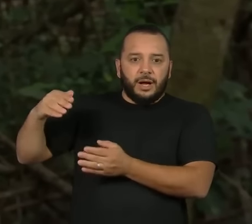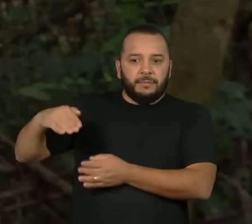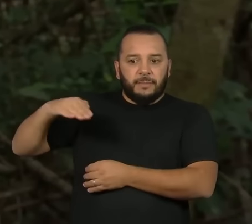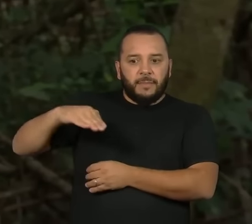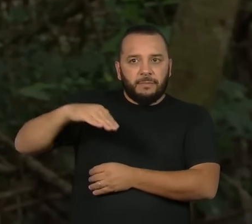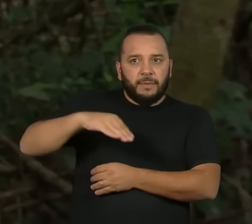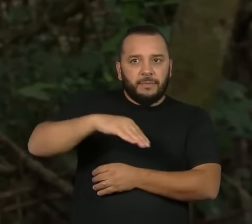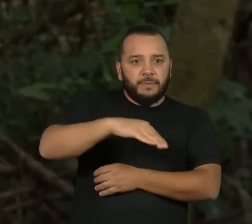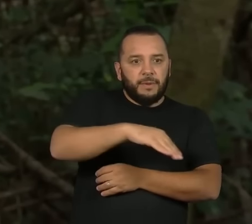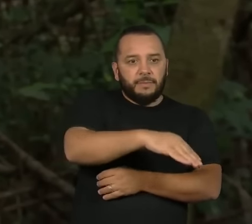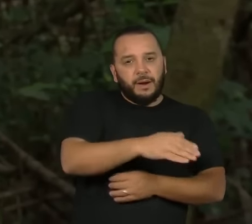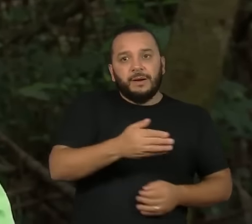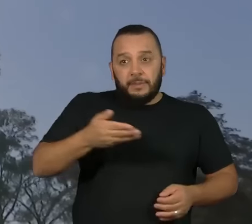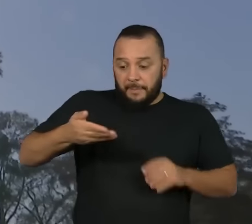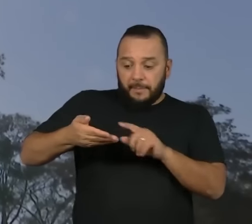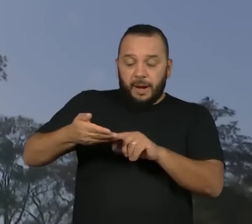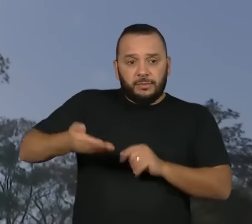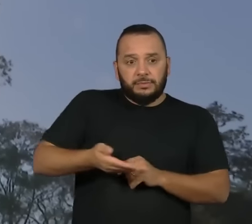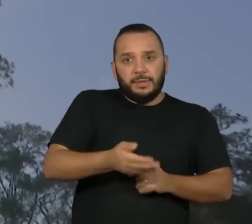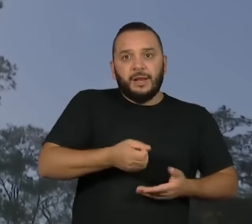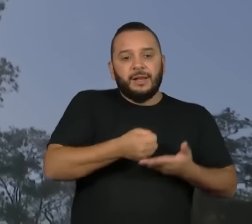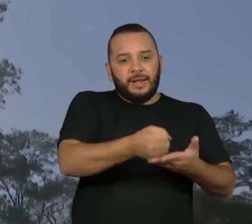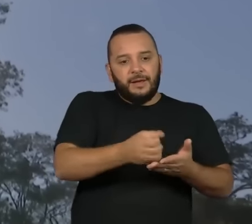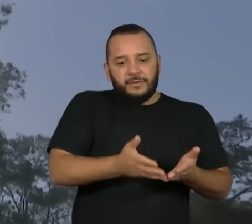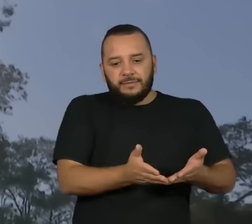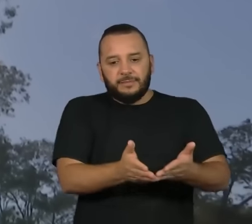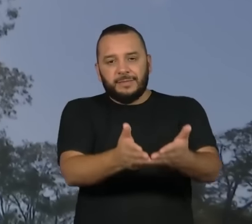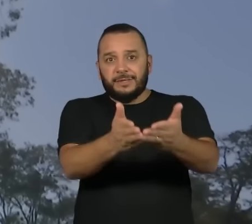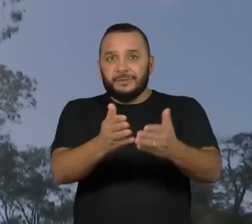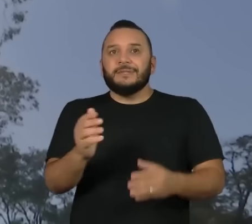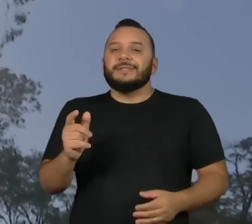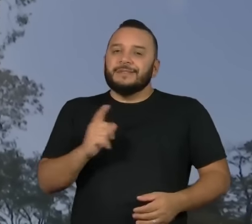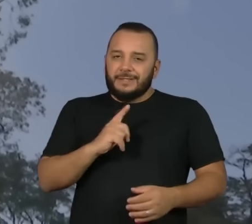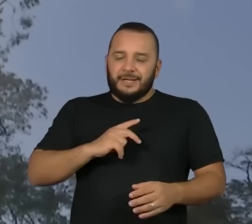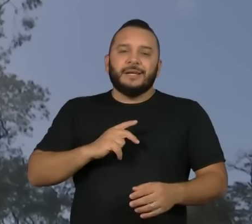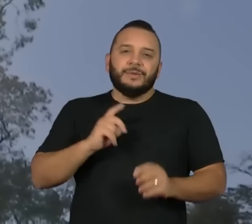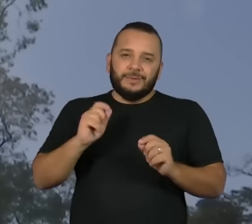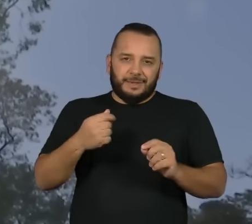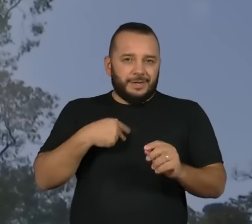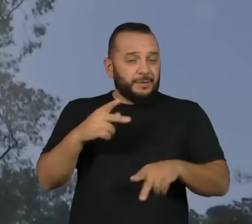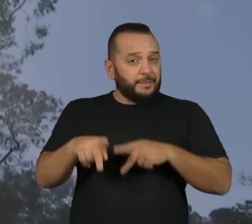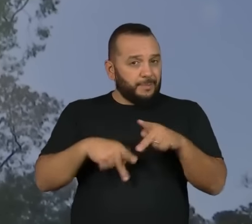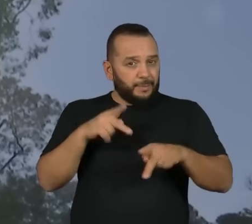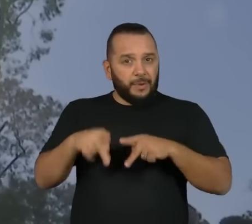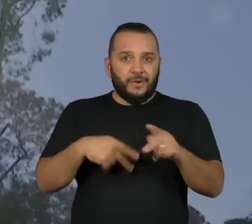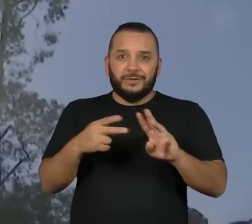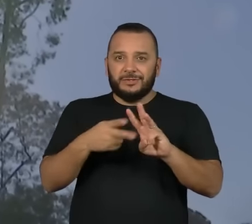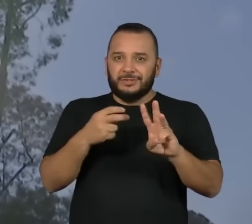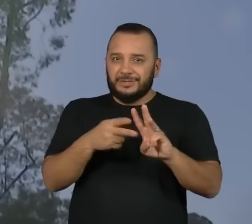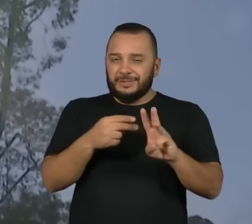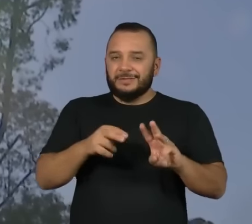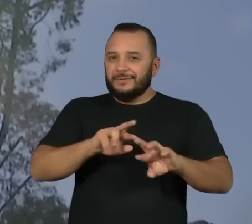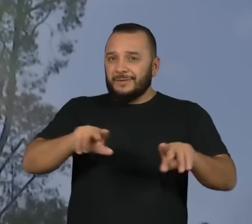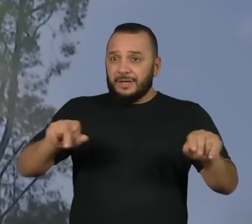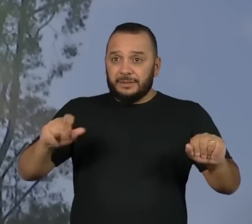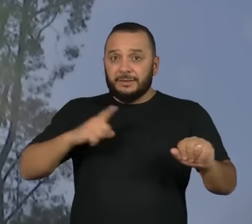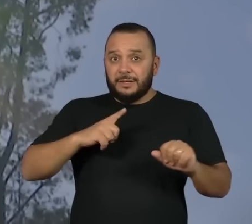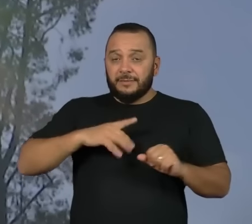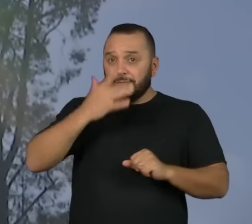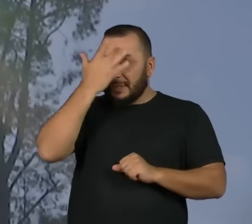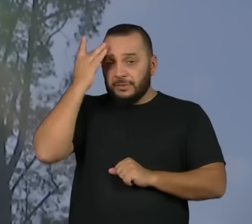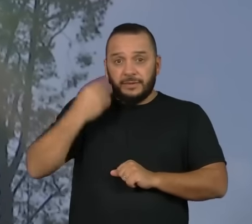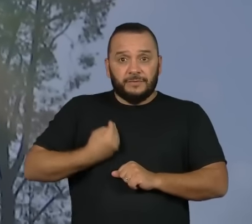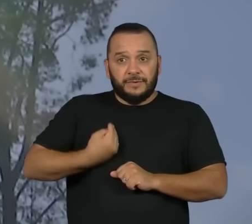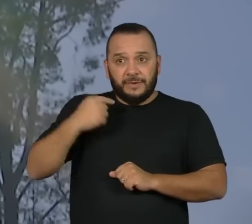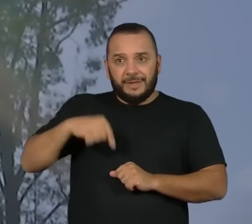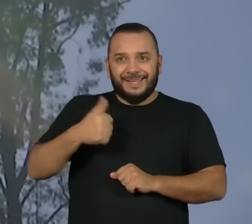aqui no Parque Nacional do Iguaçu, de povos originários, que é riquíssima. Tem indícios e vestígios de pessoas que estavam